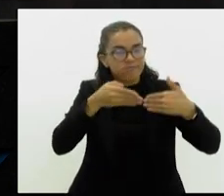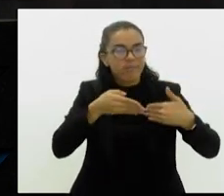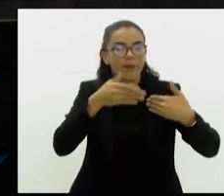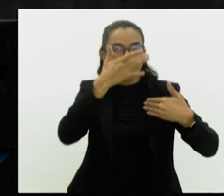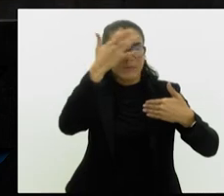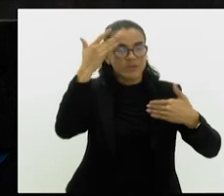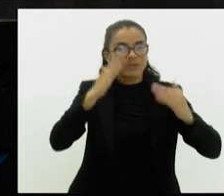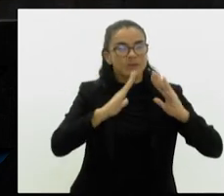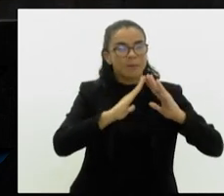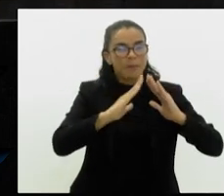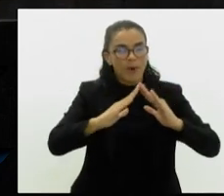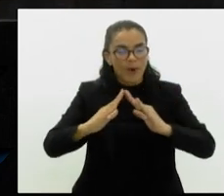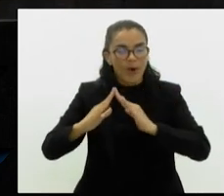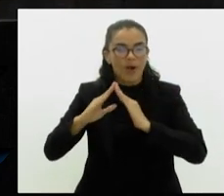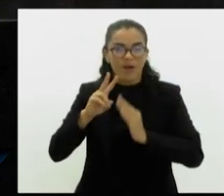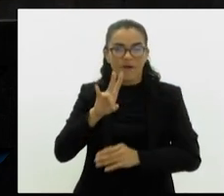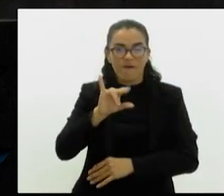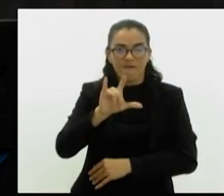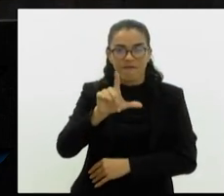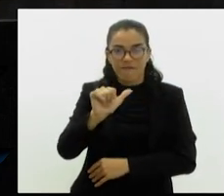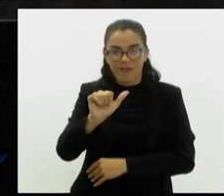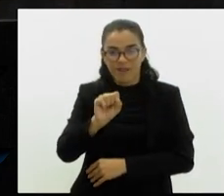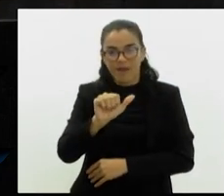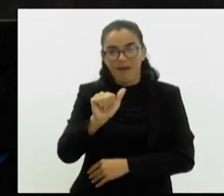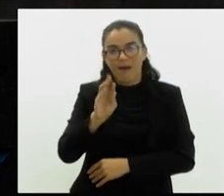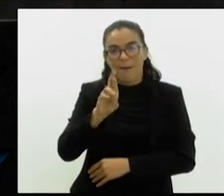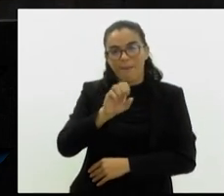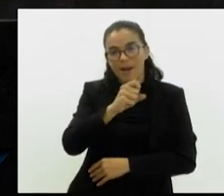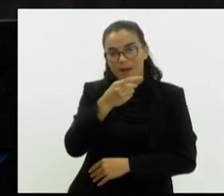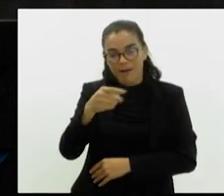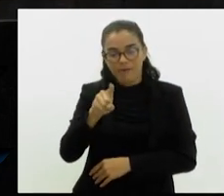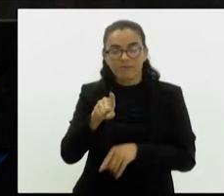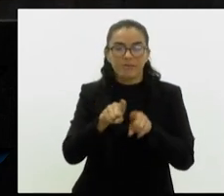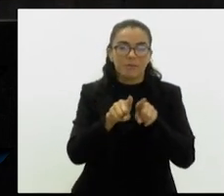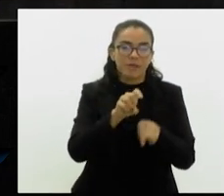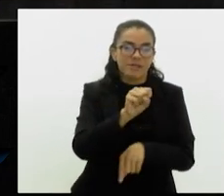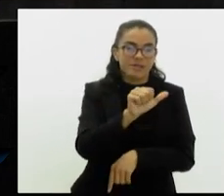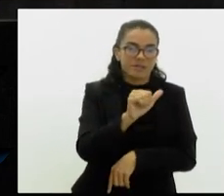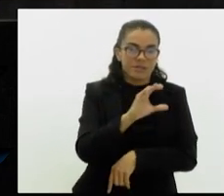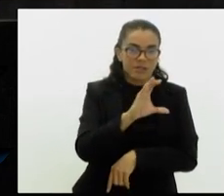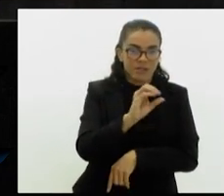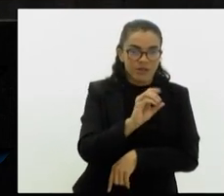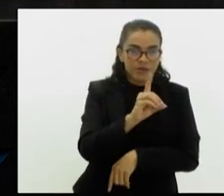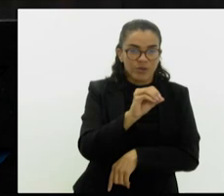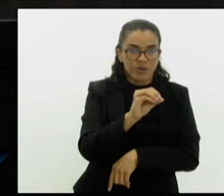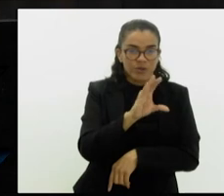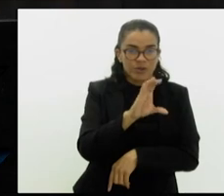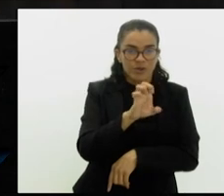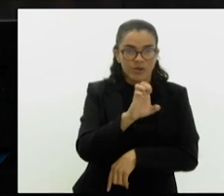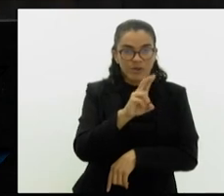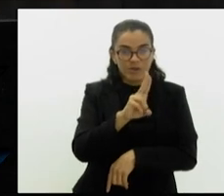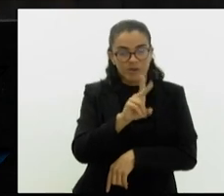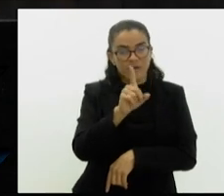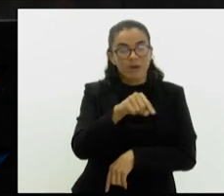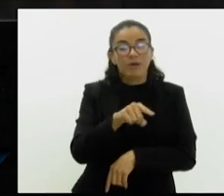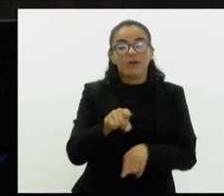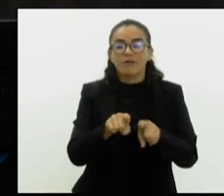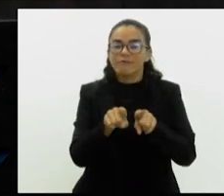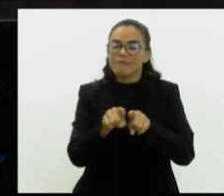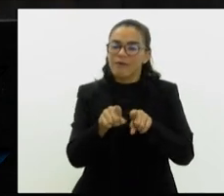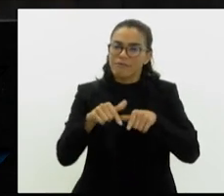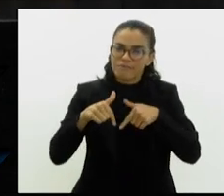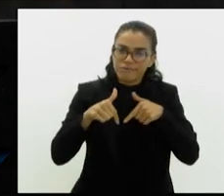residente da Vila do Abraão e do saco do céu que vai estar recebendo então a execução